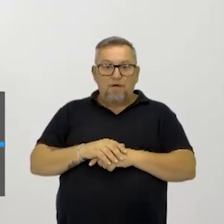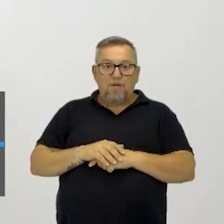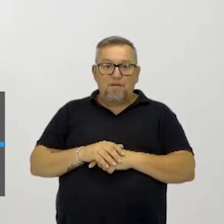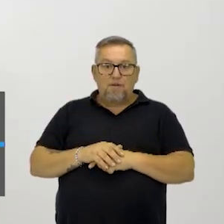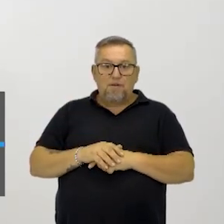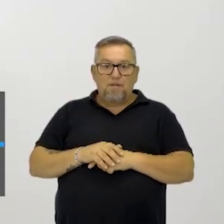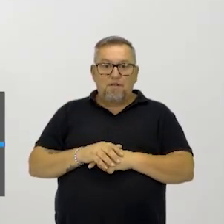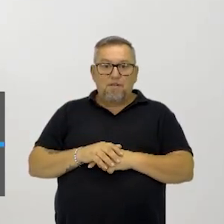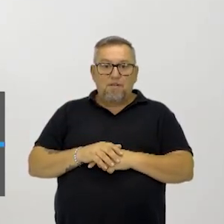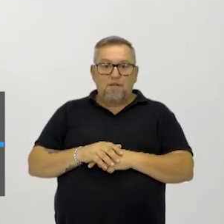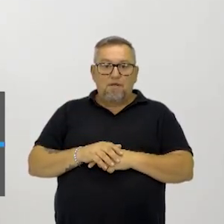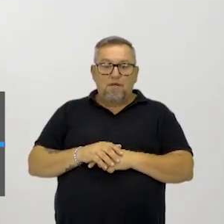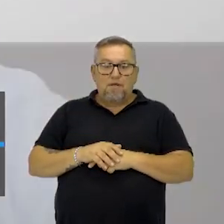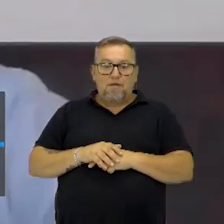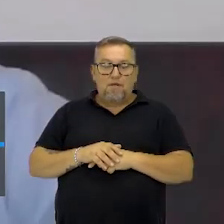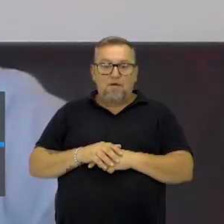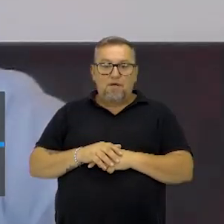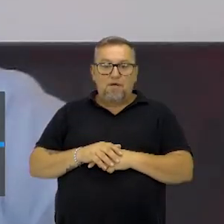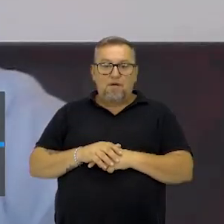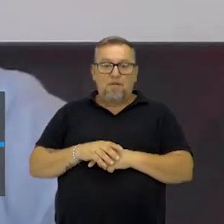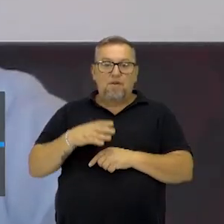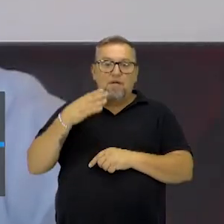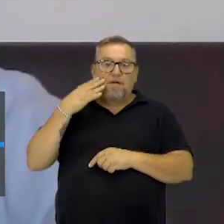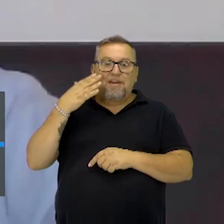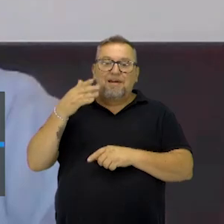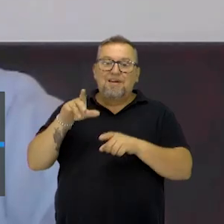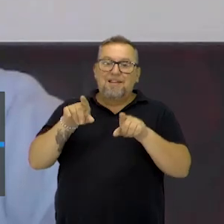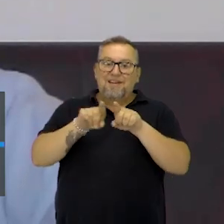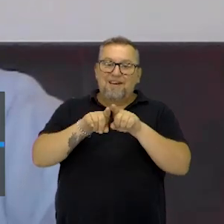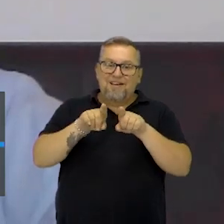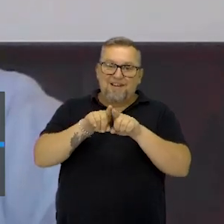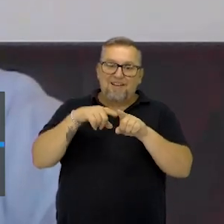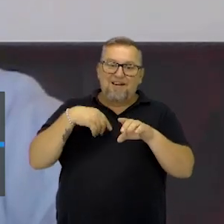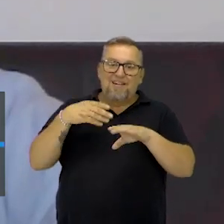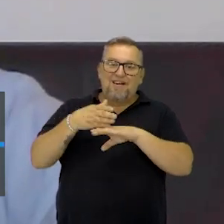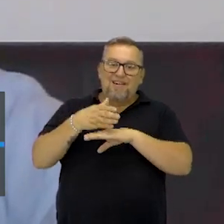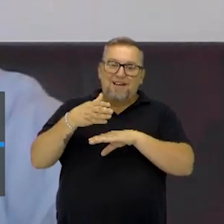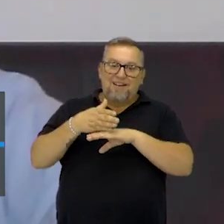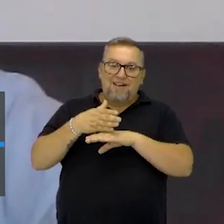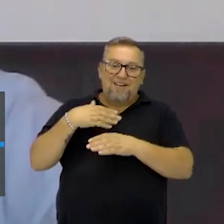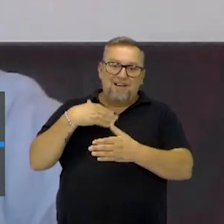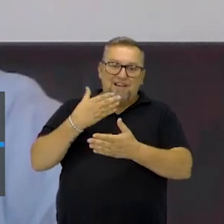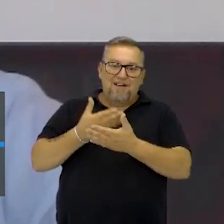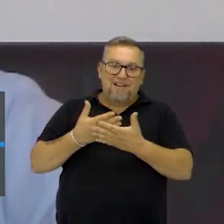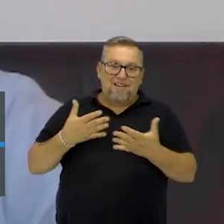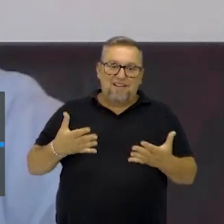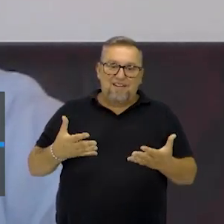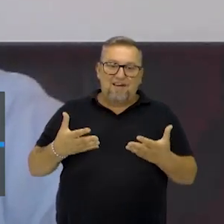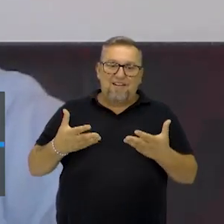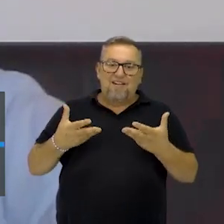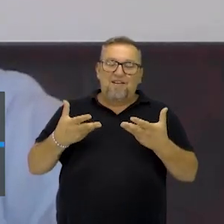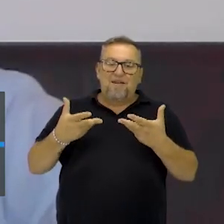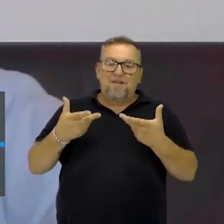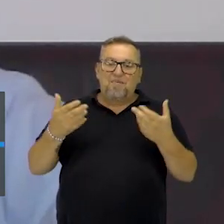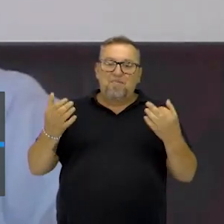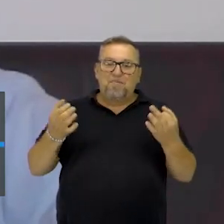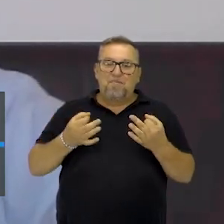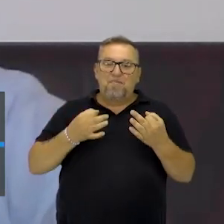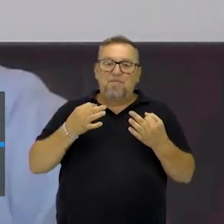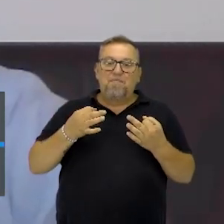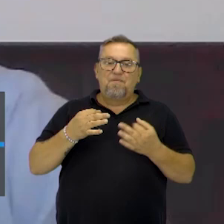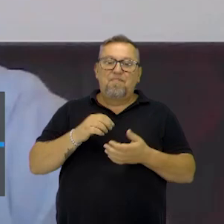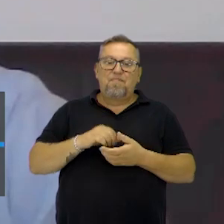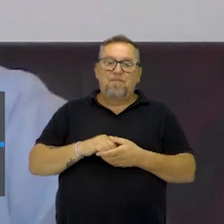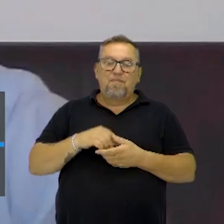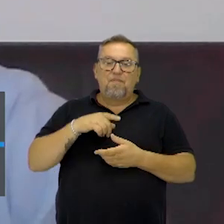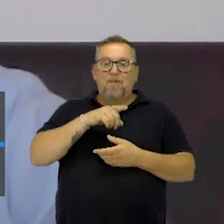Pro? Eu que agradeço, tá, a participação. Eu acredito que a aula foi muito diretiva, muito